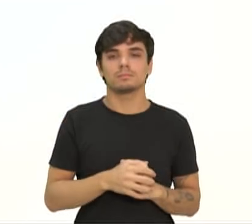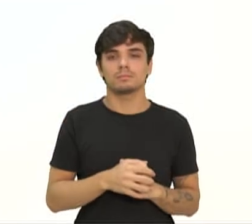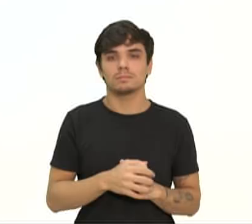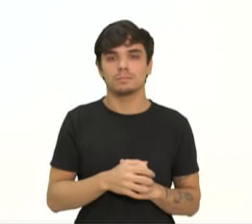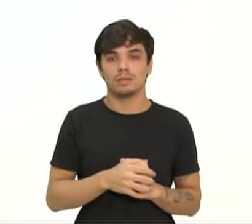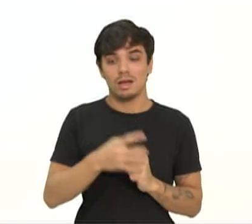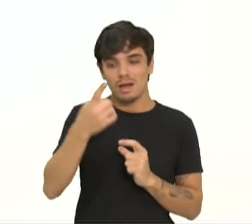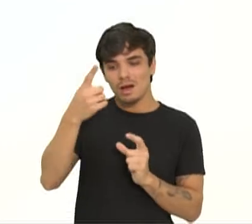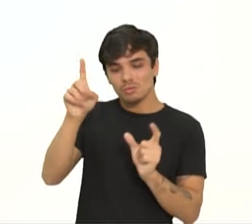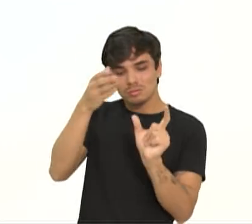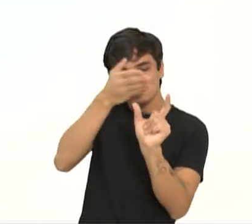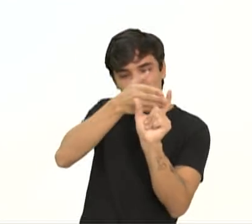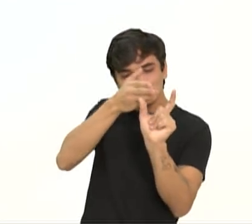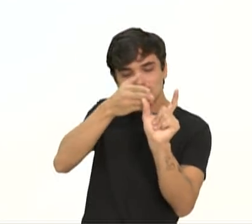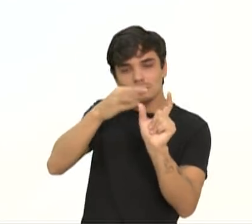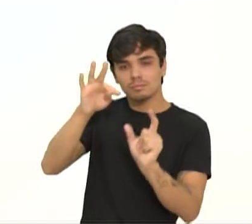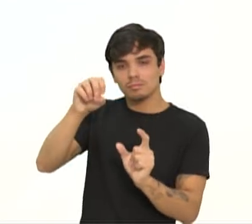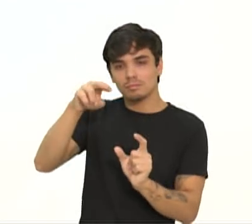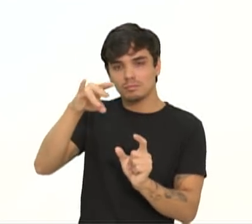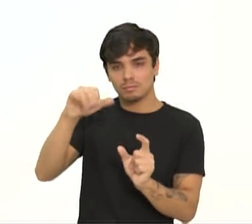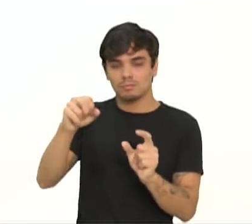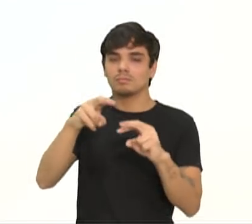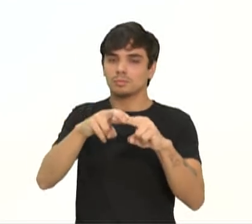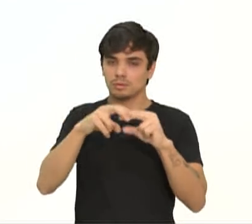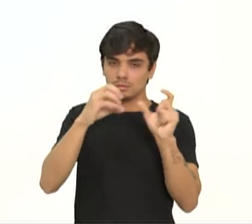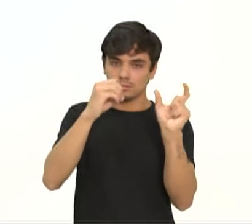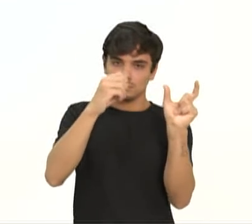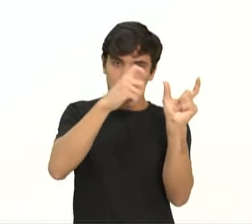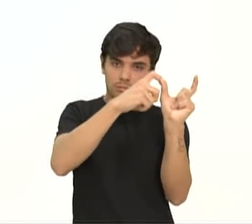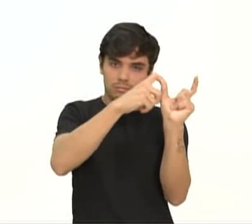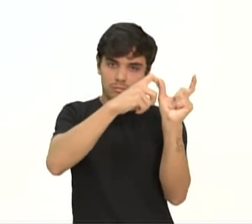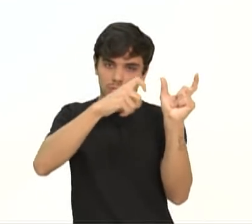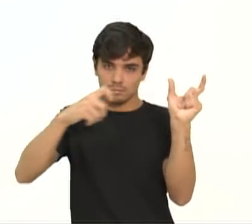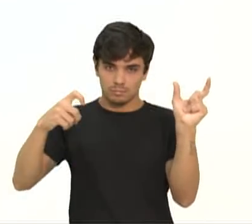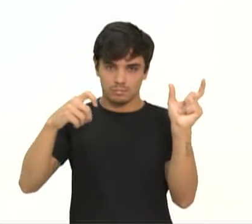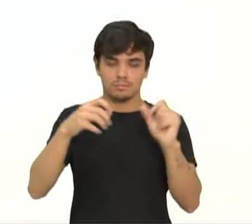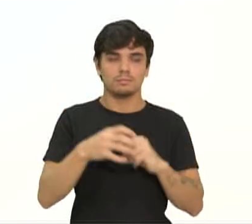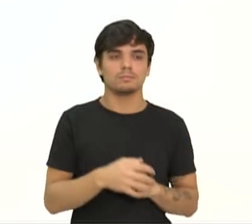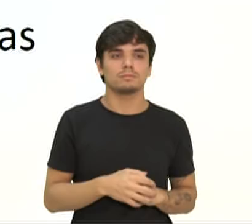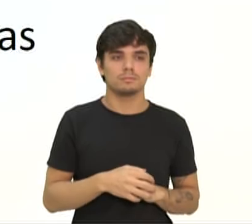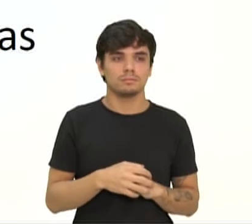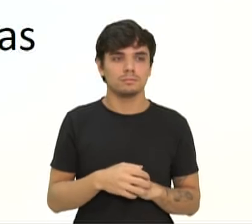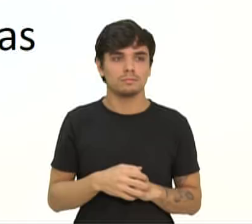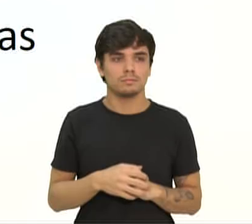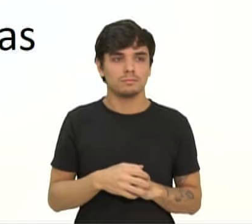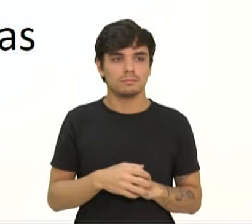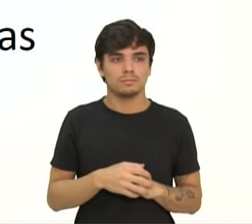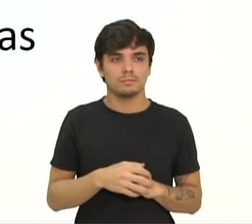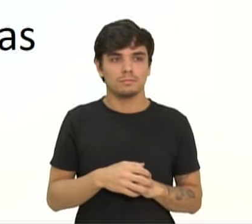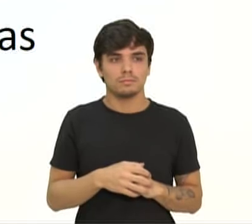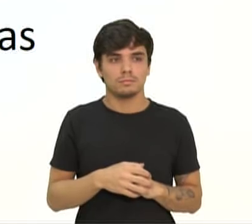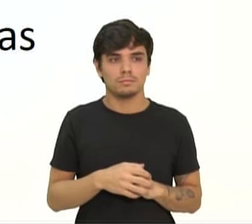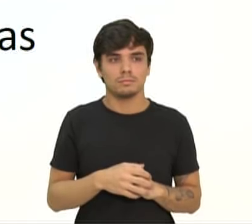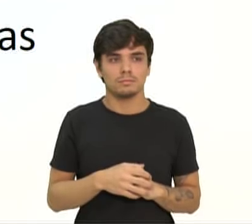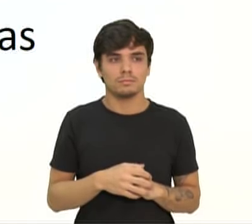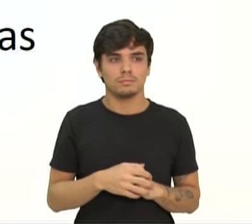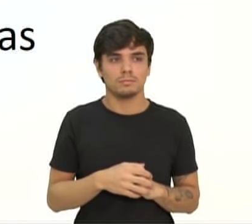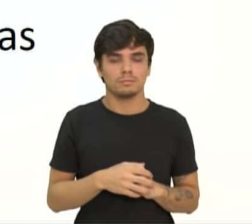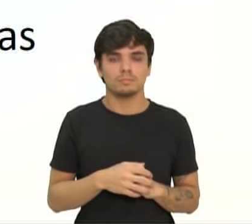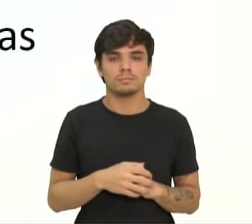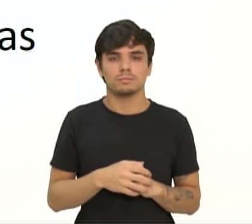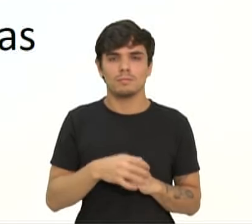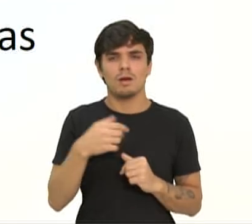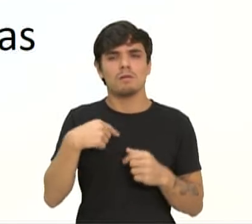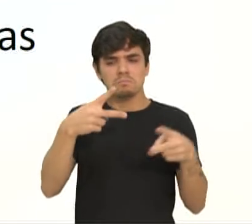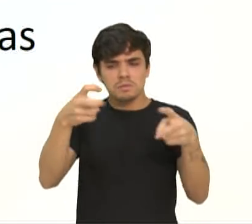é a tônica. Oxítonas. Certo? Reparou? Oxítonas, última sílaba. Com base nisso,